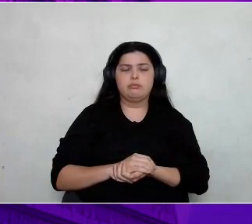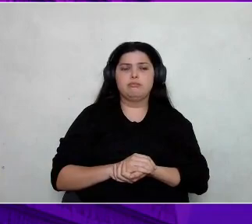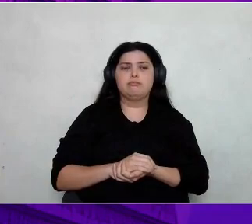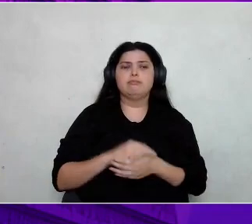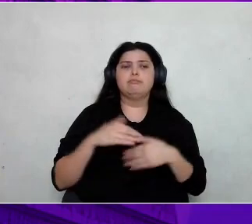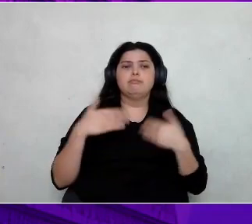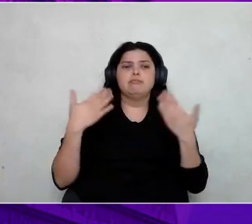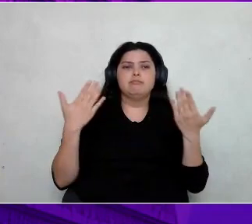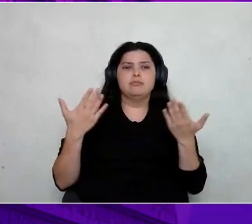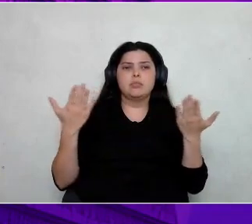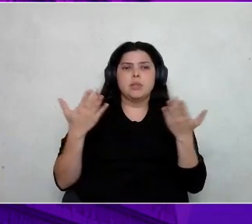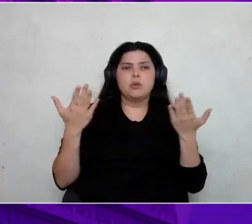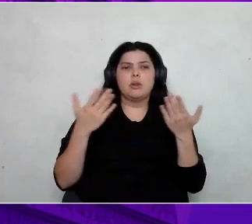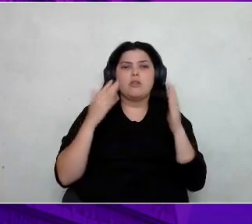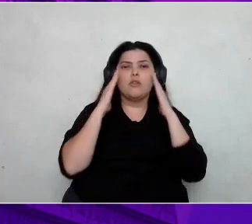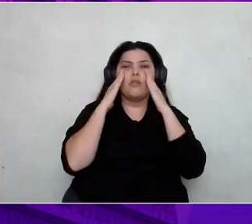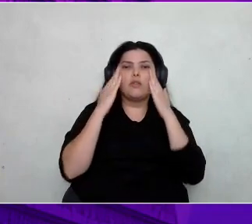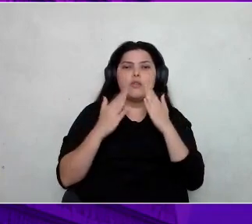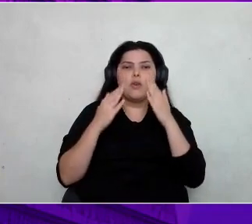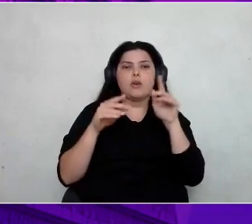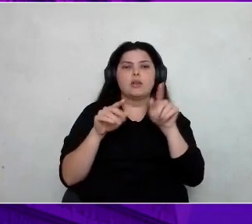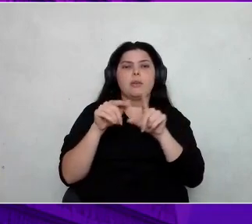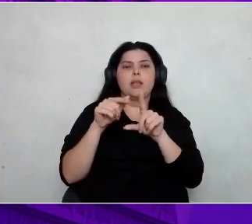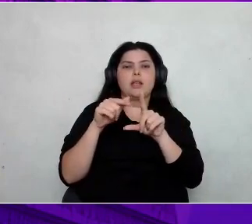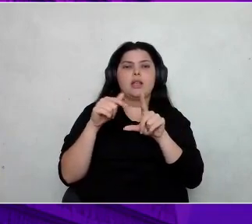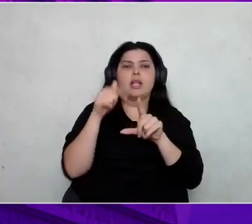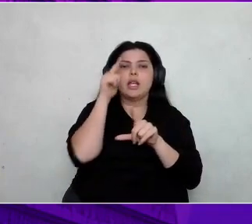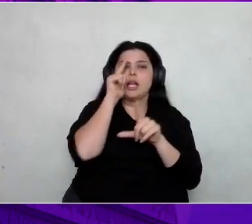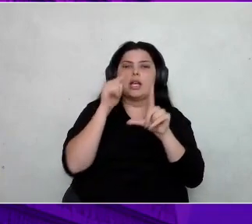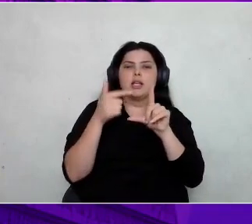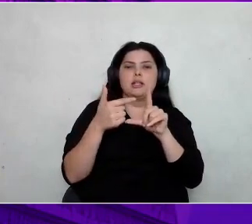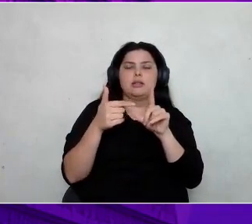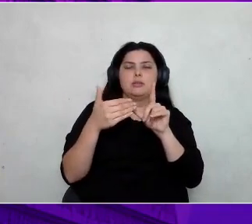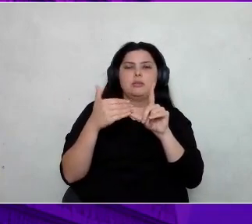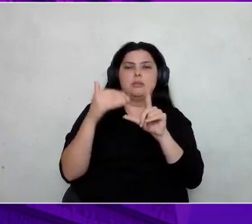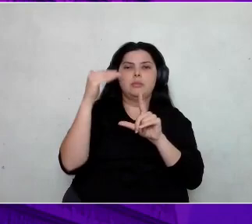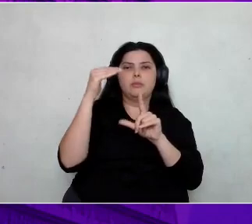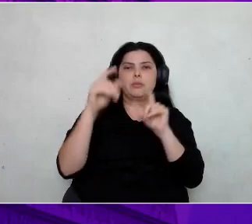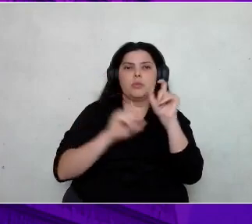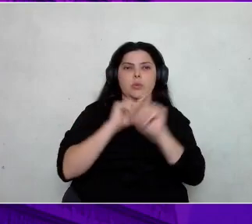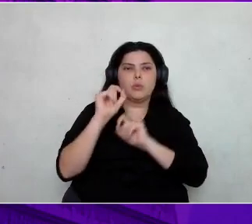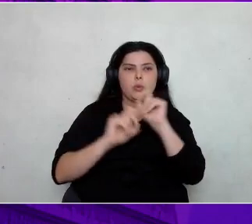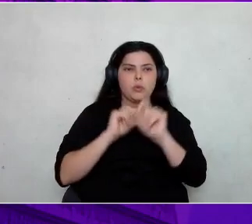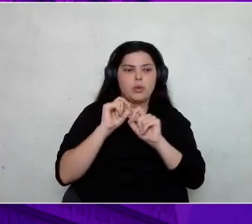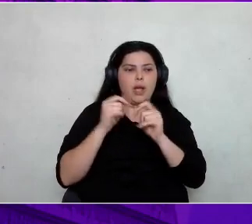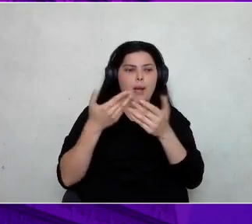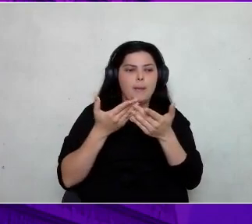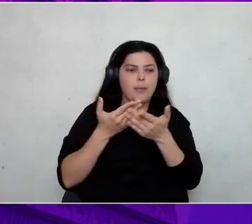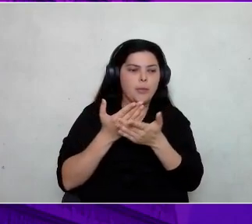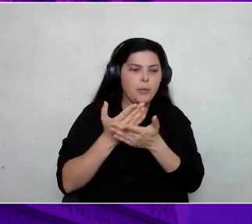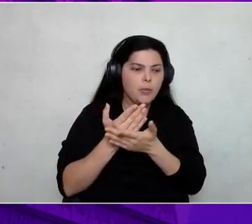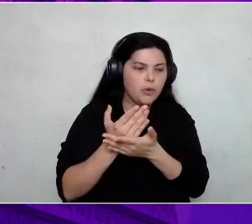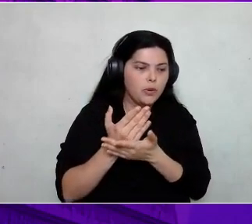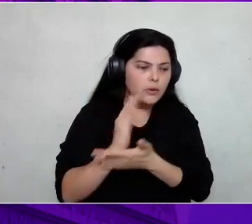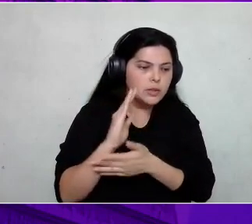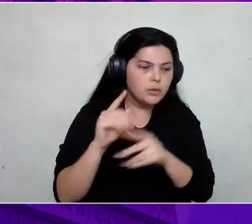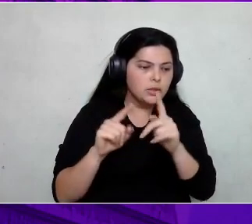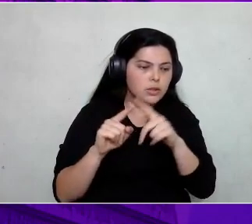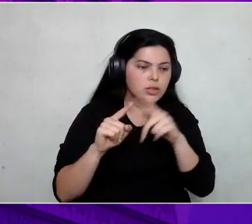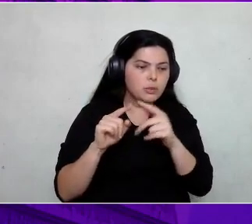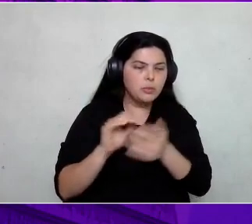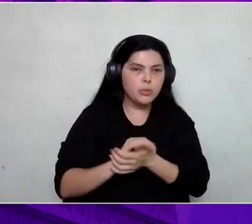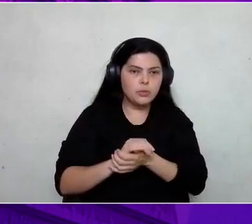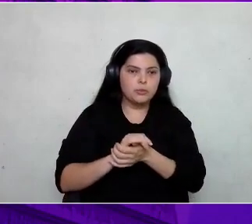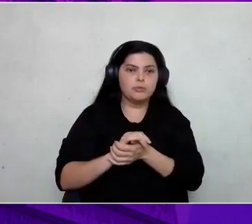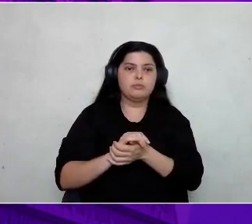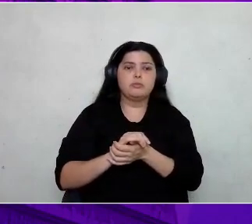quero focar no ranking. Eu quero focar no ranking de aprovação entre as categorias. É só eu ordenar elas,